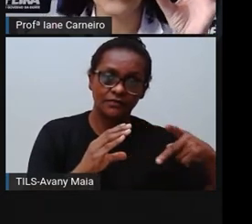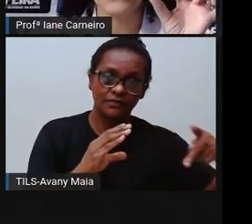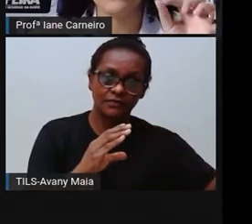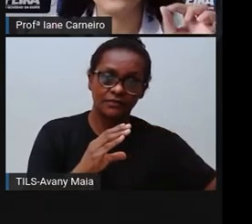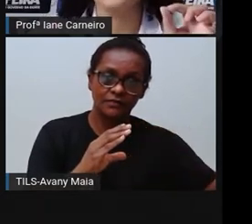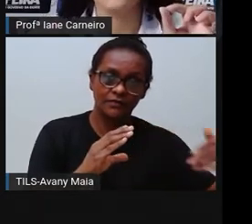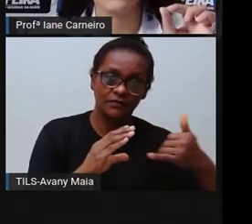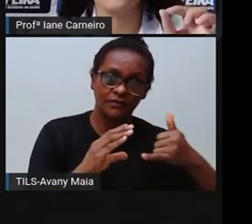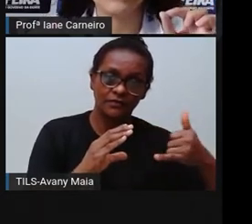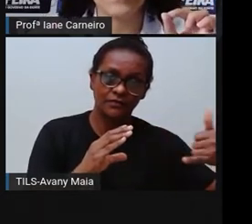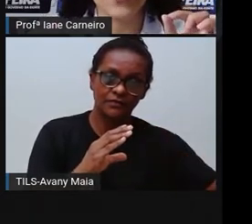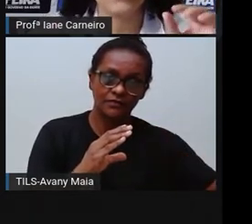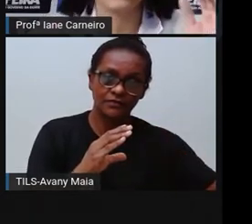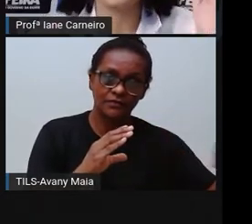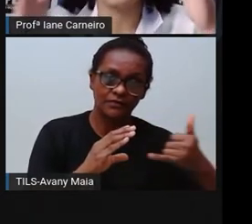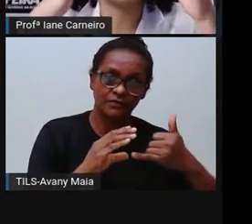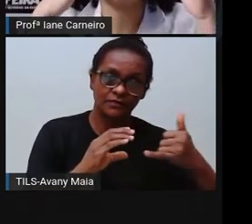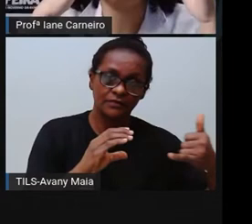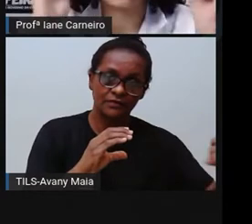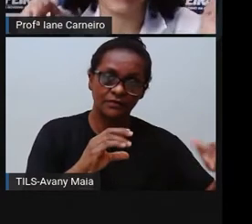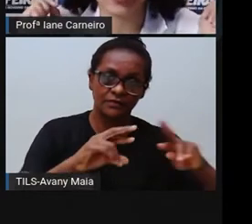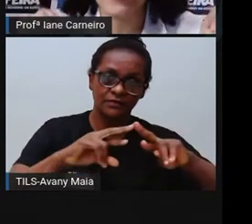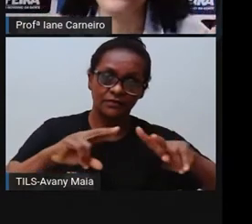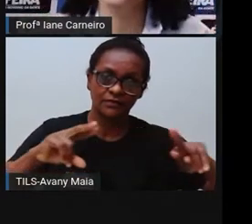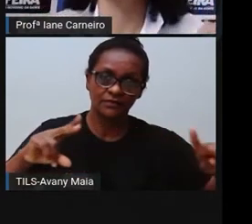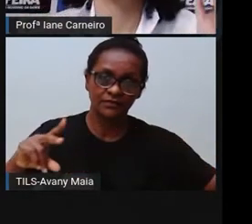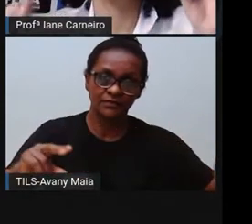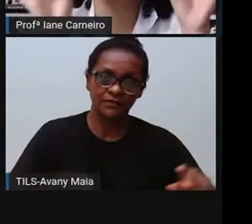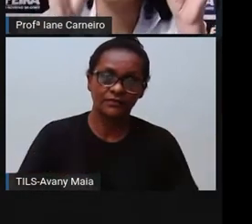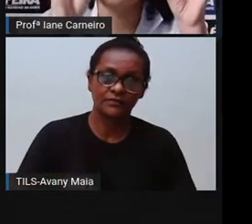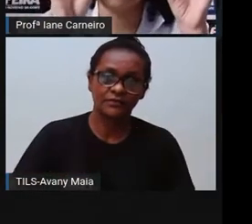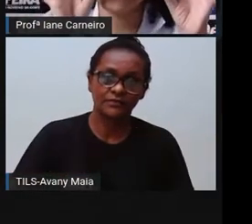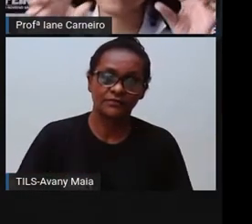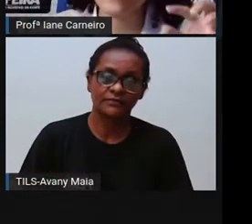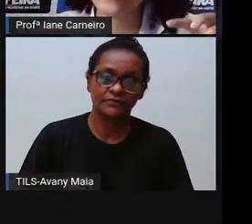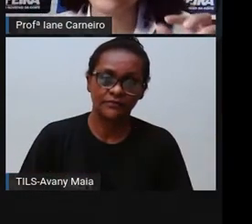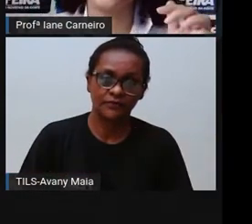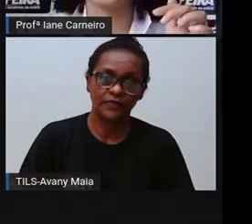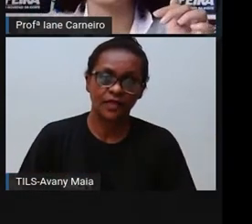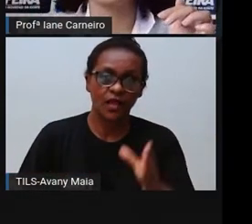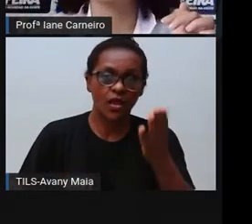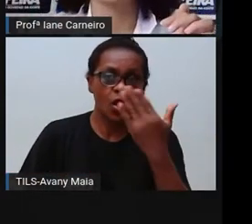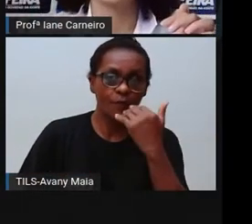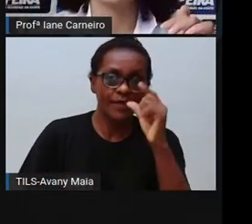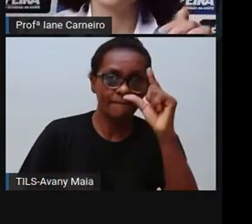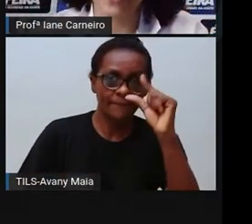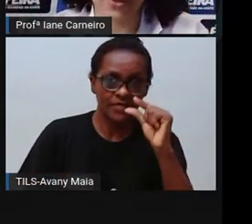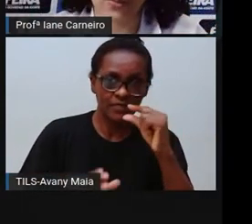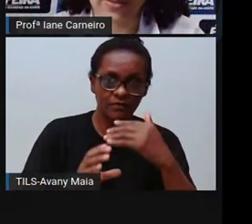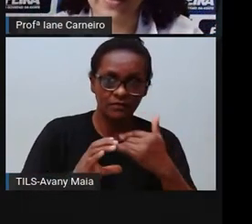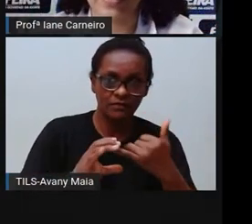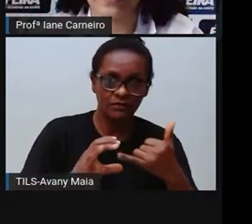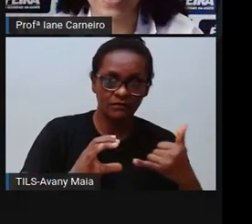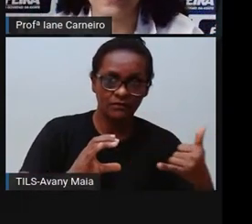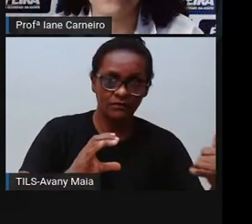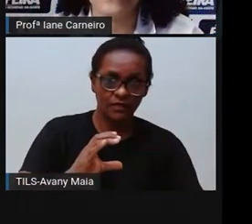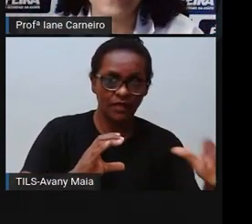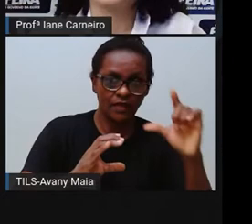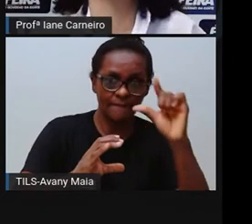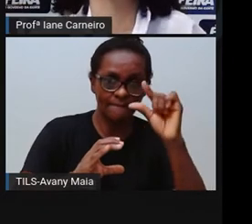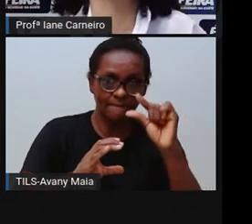um pouco menos. Olha como já vai fechando mais a pirâmide, né? A gente tem que comer menos do que a gente come aqui de verdura,